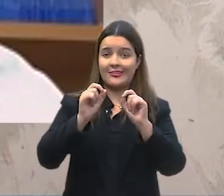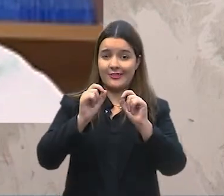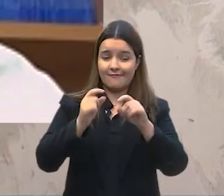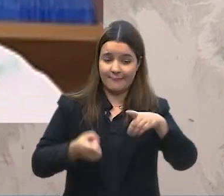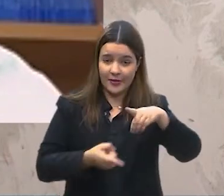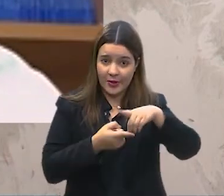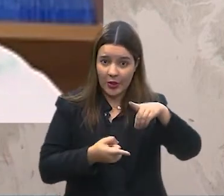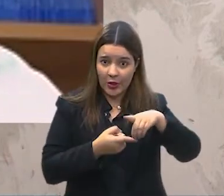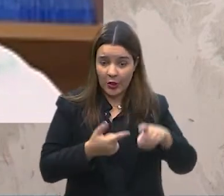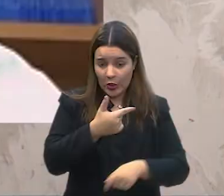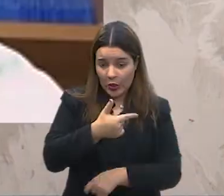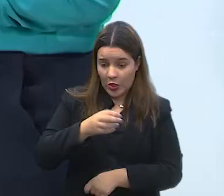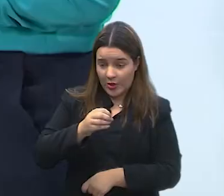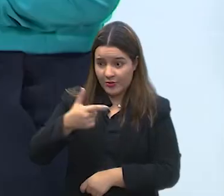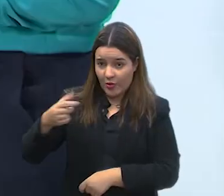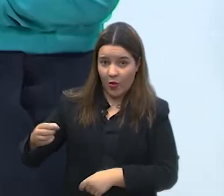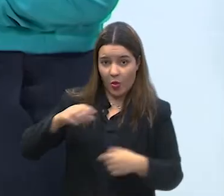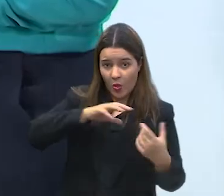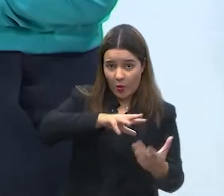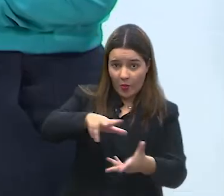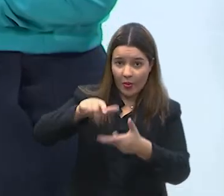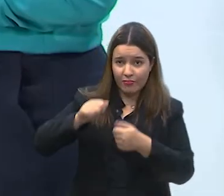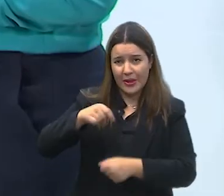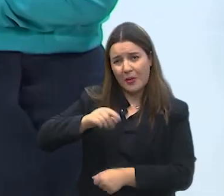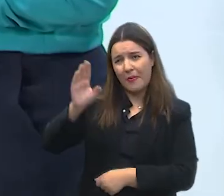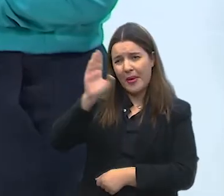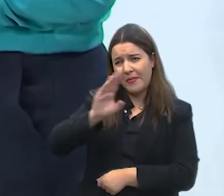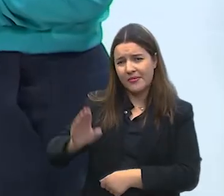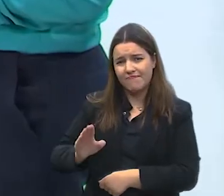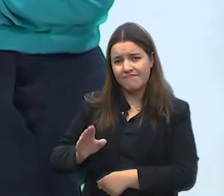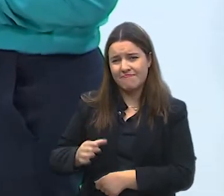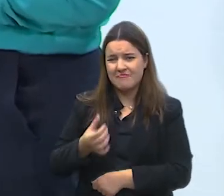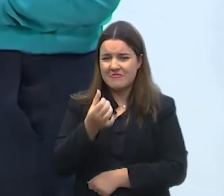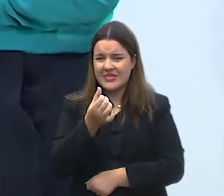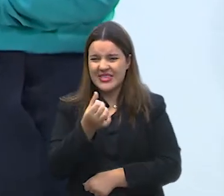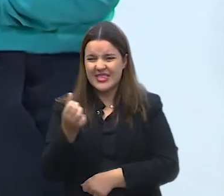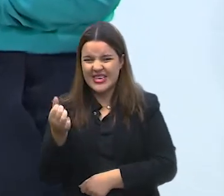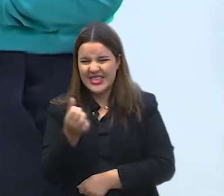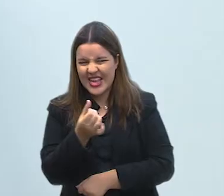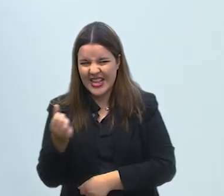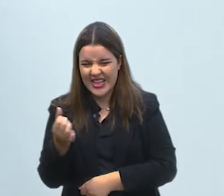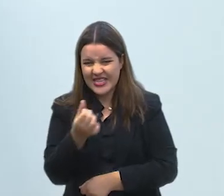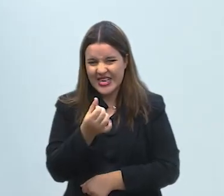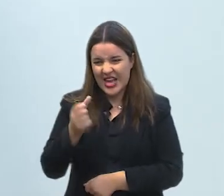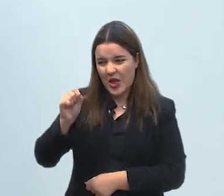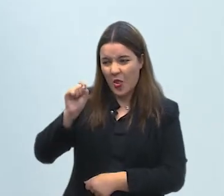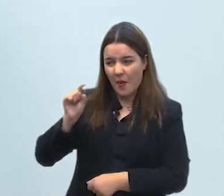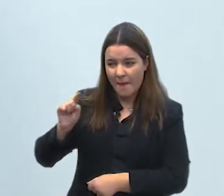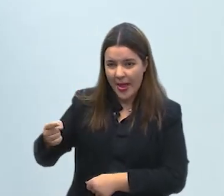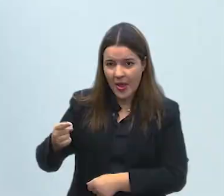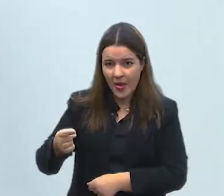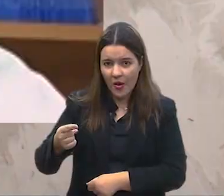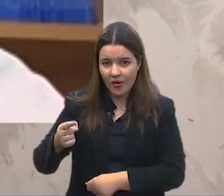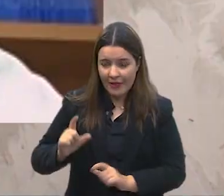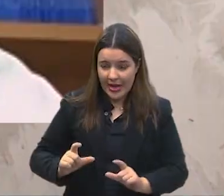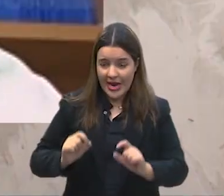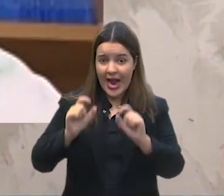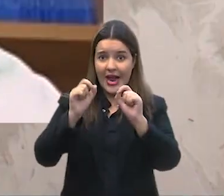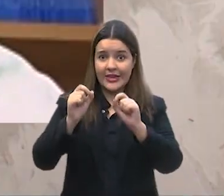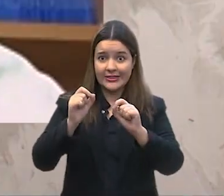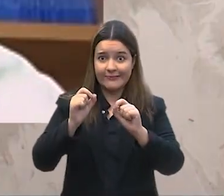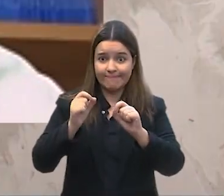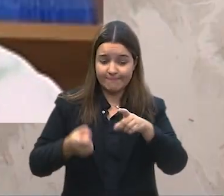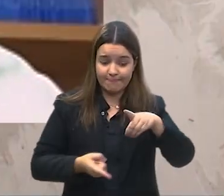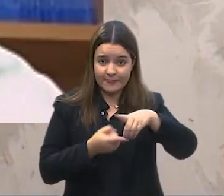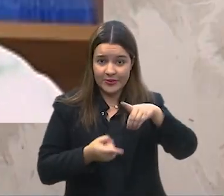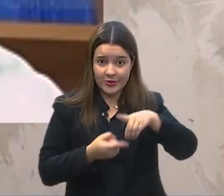no mundo inteiro, aqui no Brasil vai girar em torno de 66 a 68 mil casos novos esse ano, essa estimativa